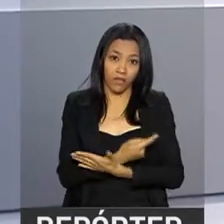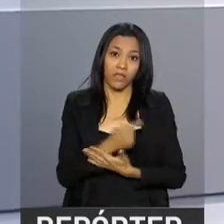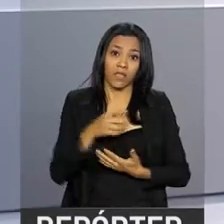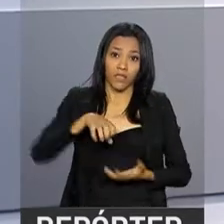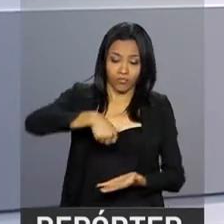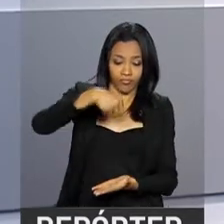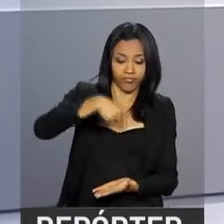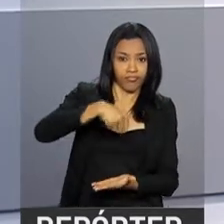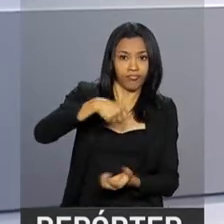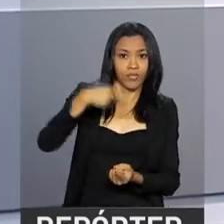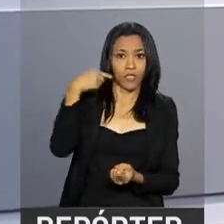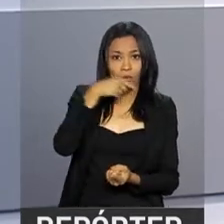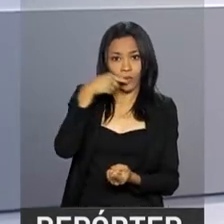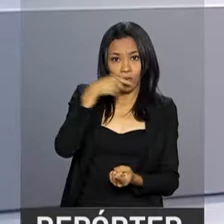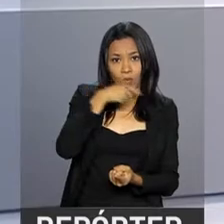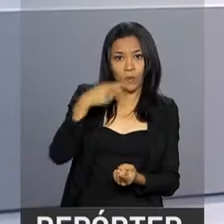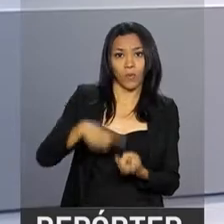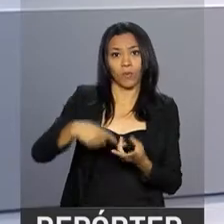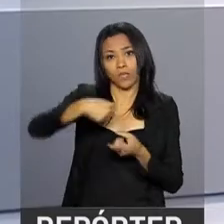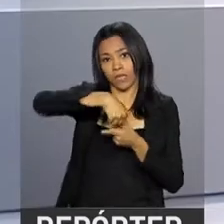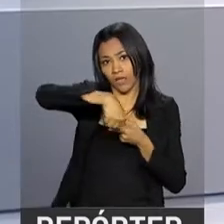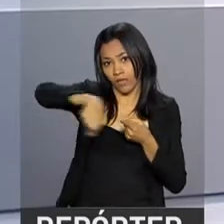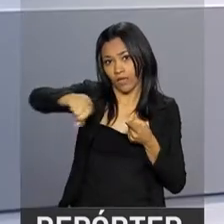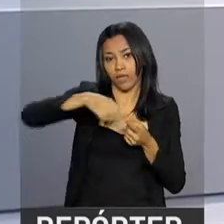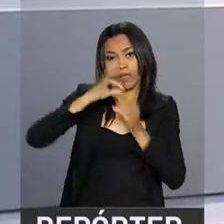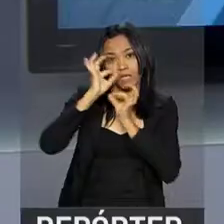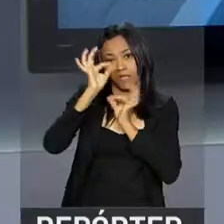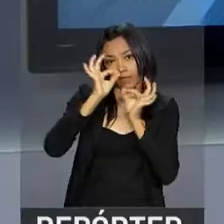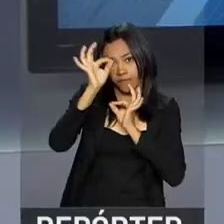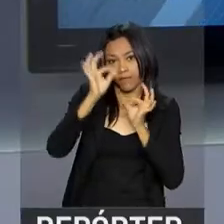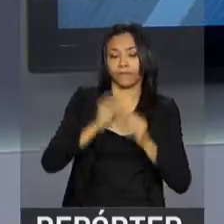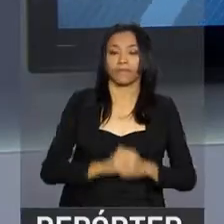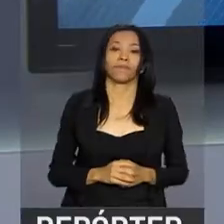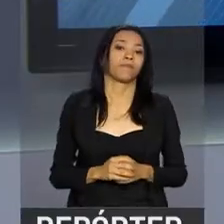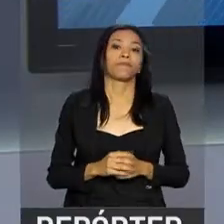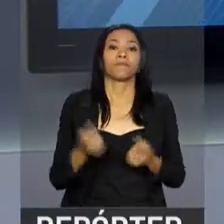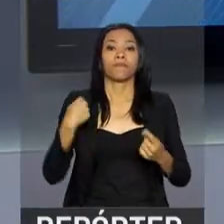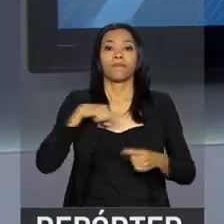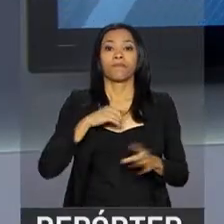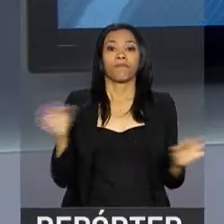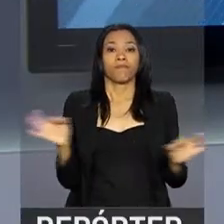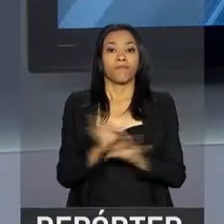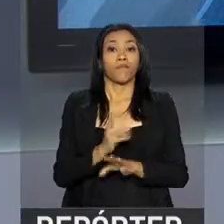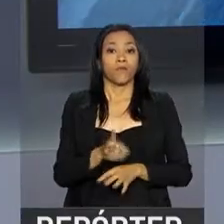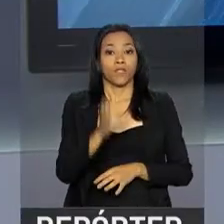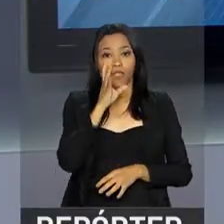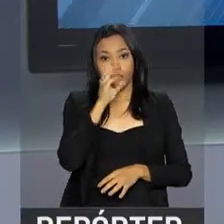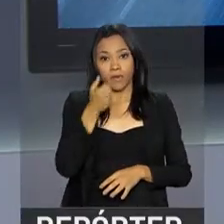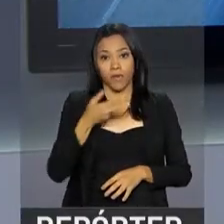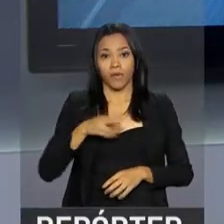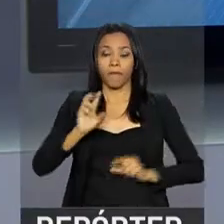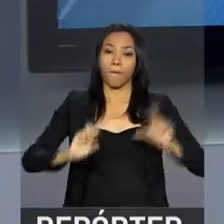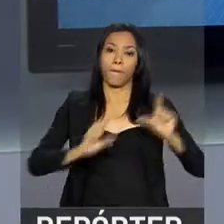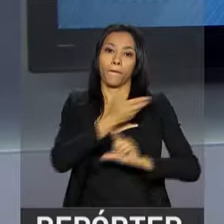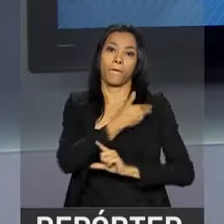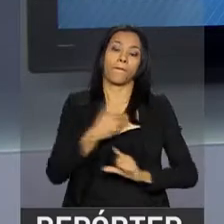uma escova adulta ou infantil, creme e fio dental. Nós ficamos por aqui. Continue com a gente na